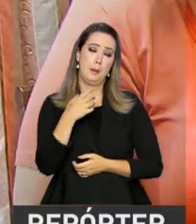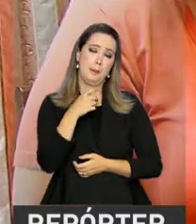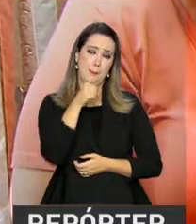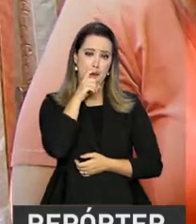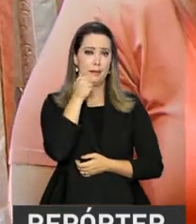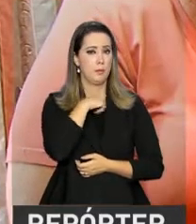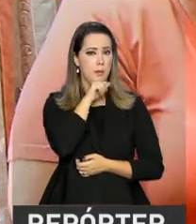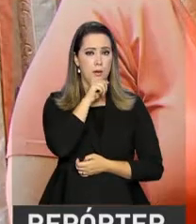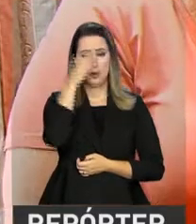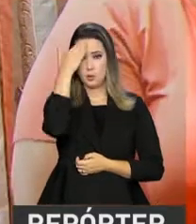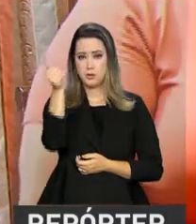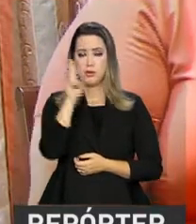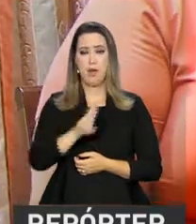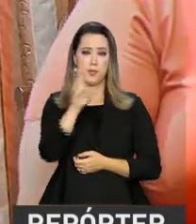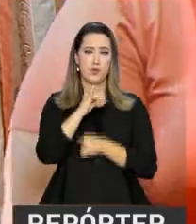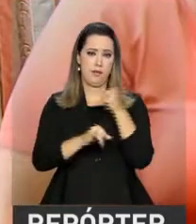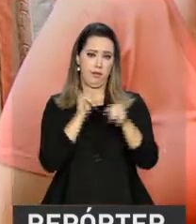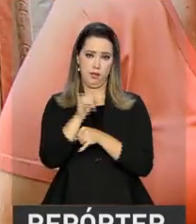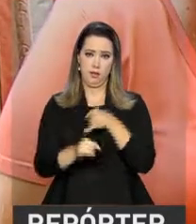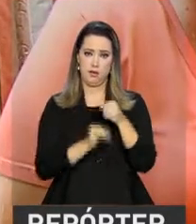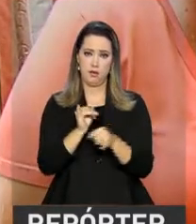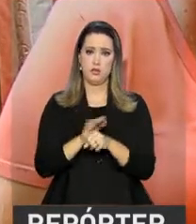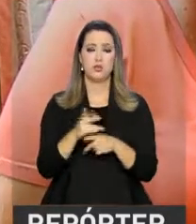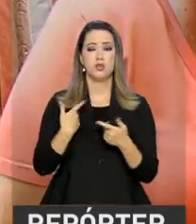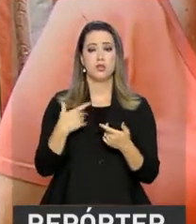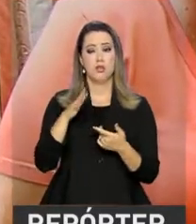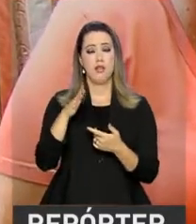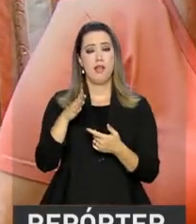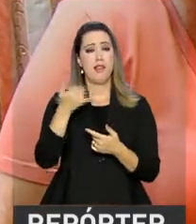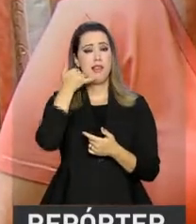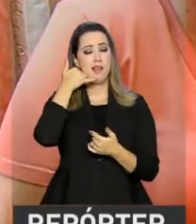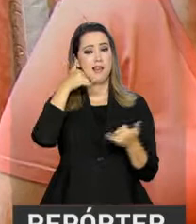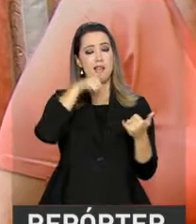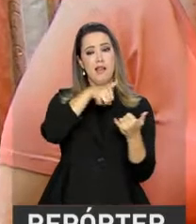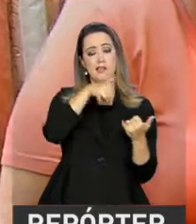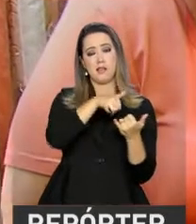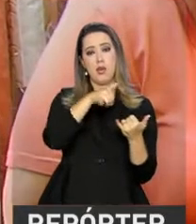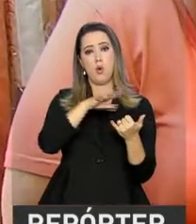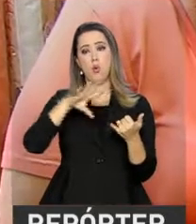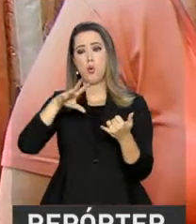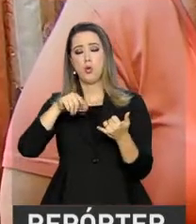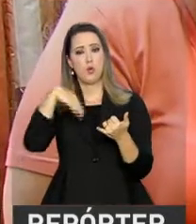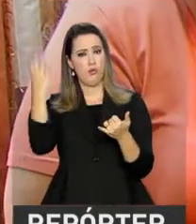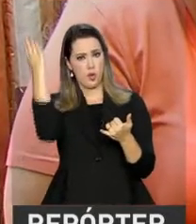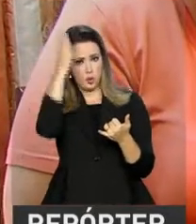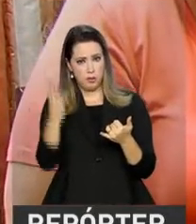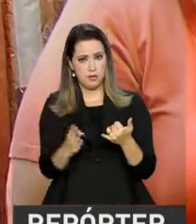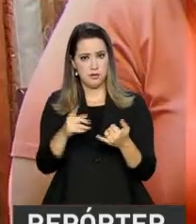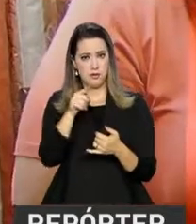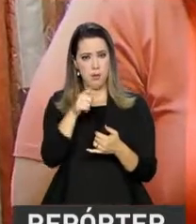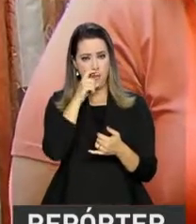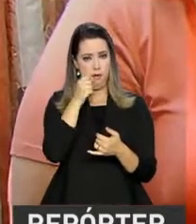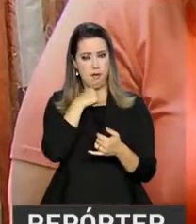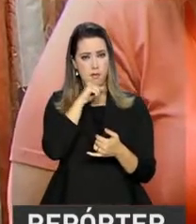pessoas principalmente para ligações internacionais suzaaan skype o zap vai perder